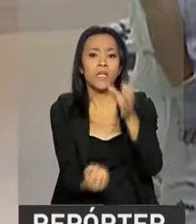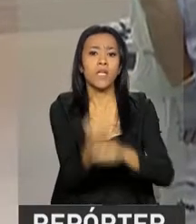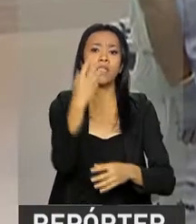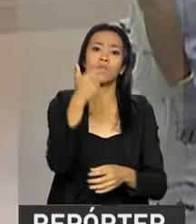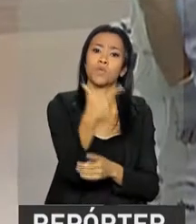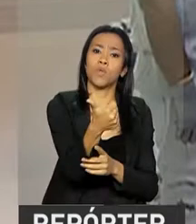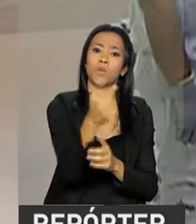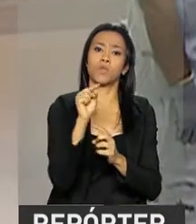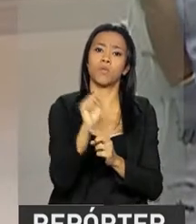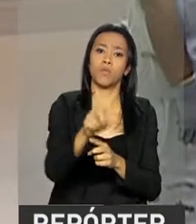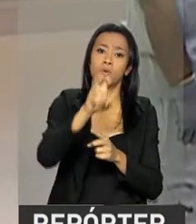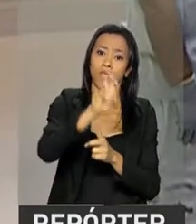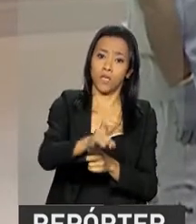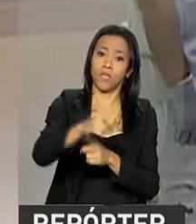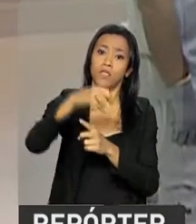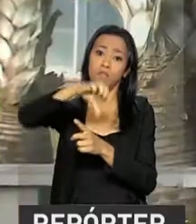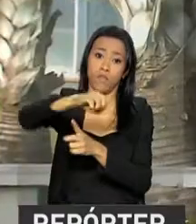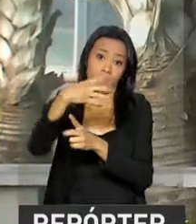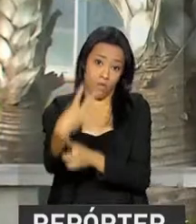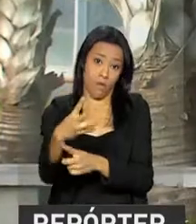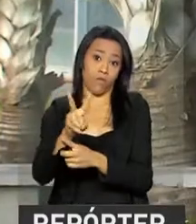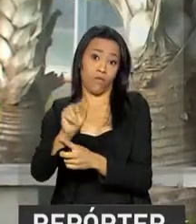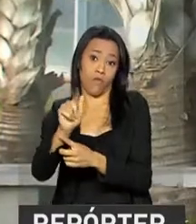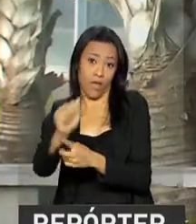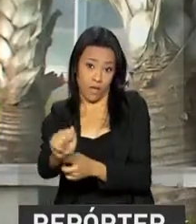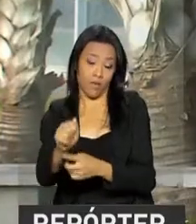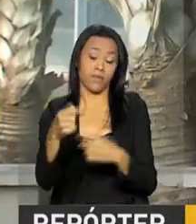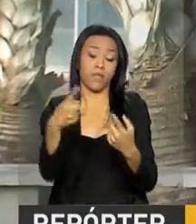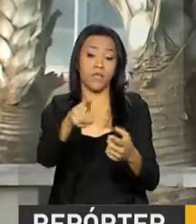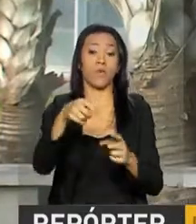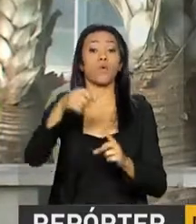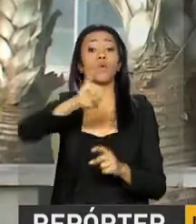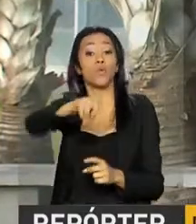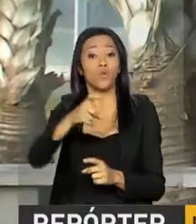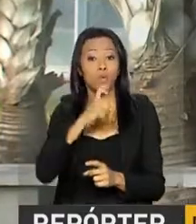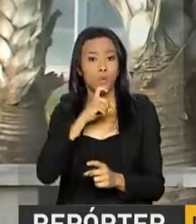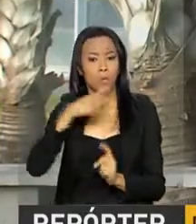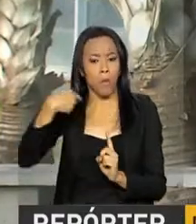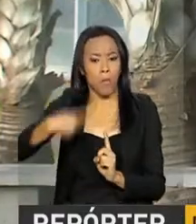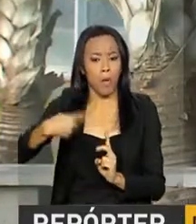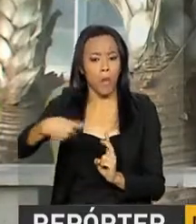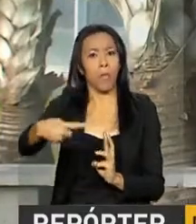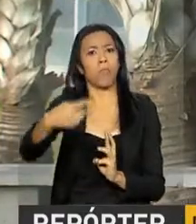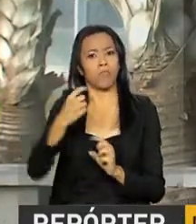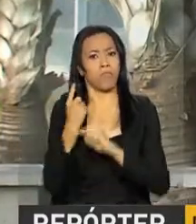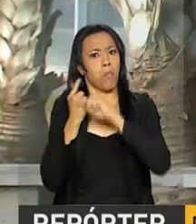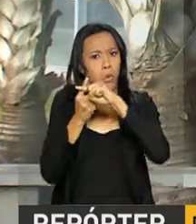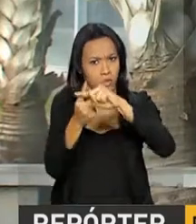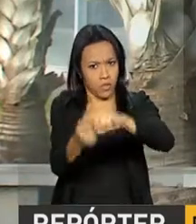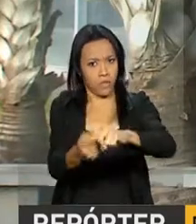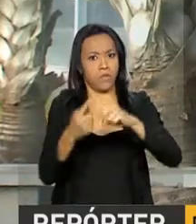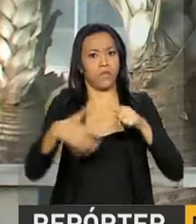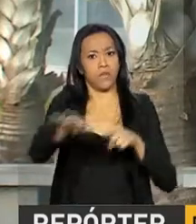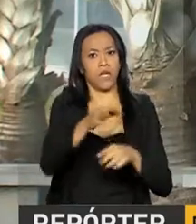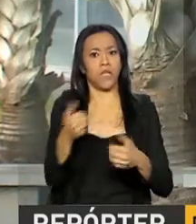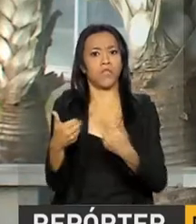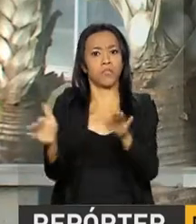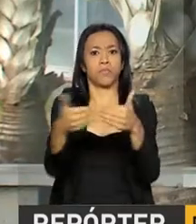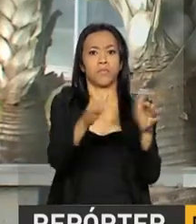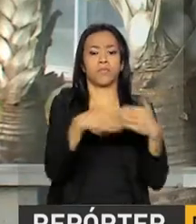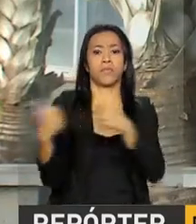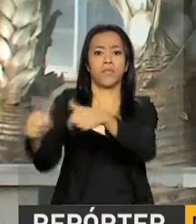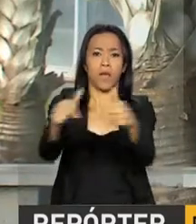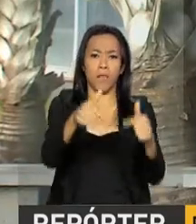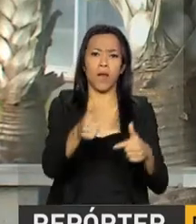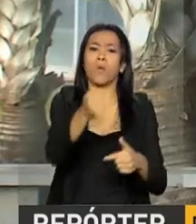mil 594 vagas julho foi o quarto mês seguido com resultado positivo na geração de empregos foram